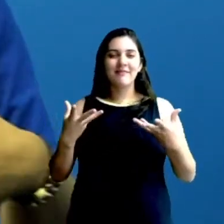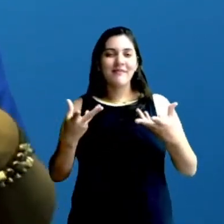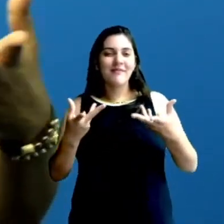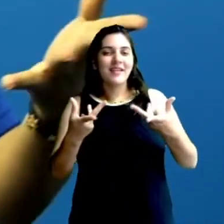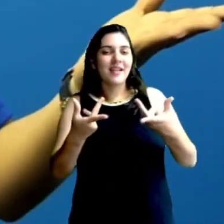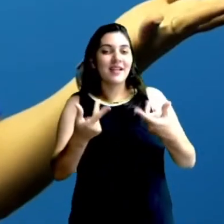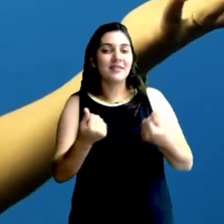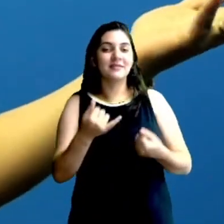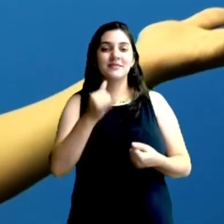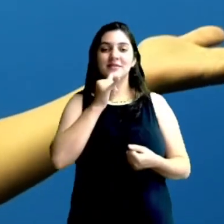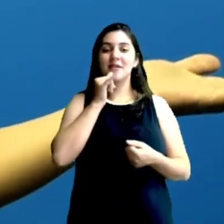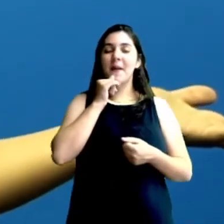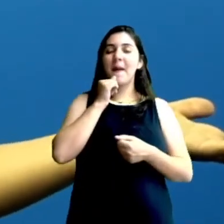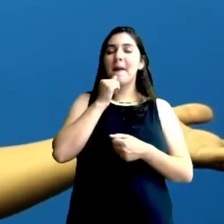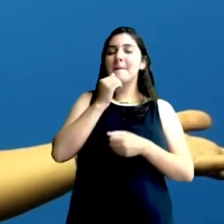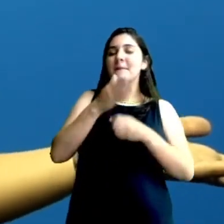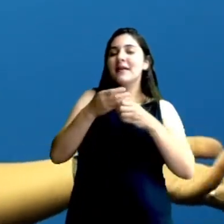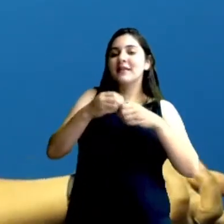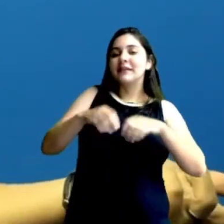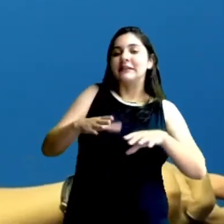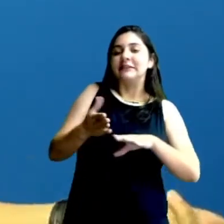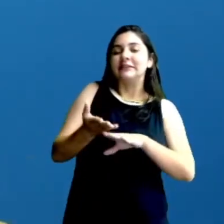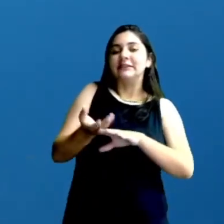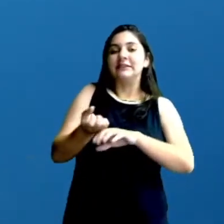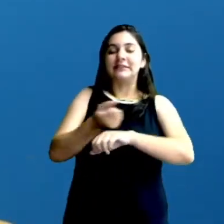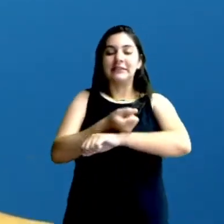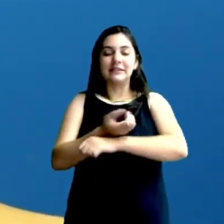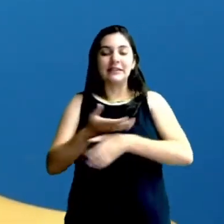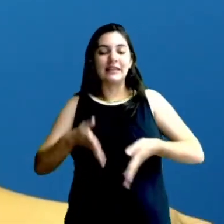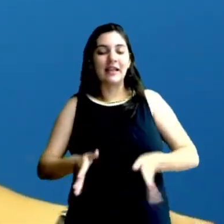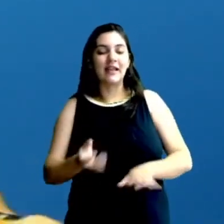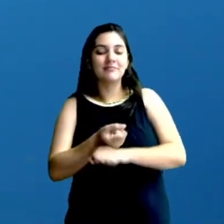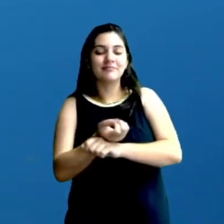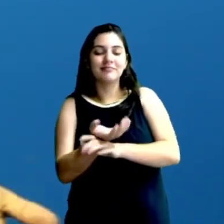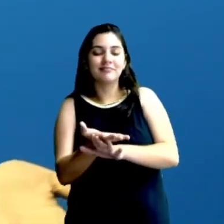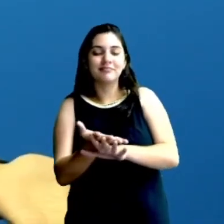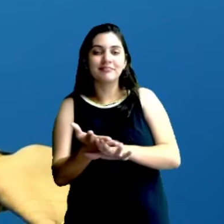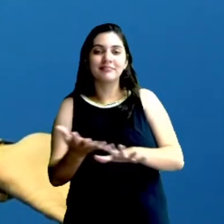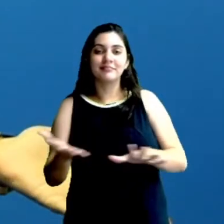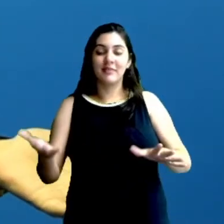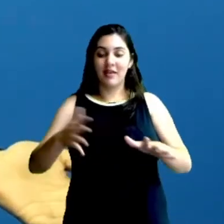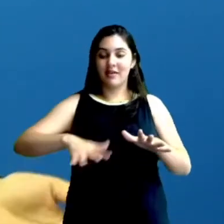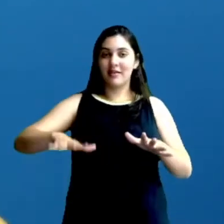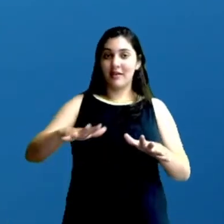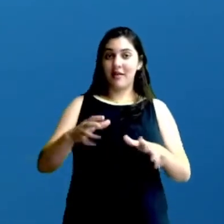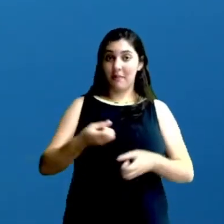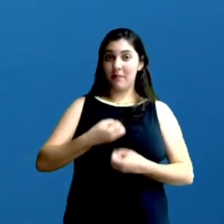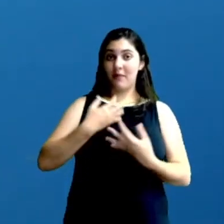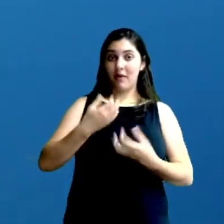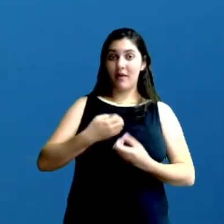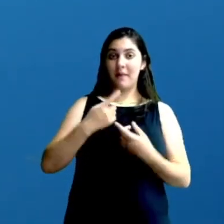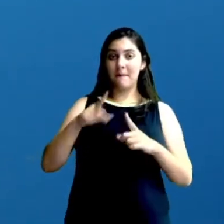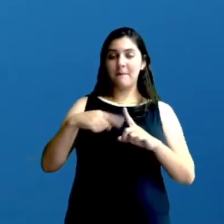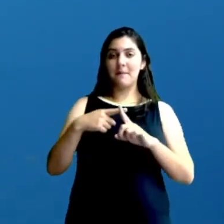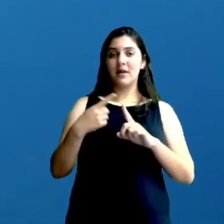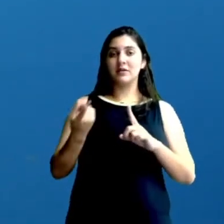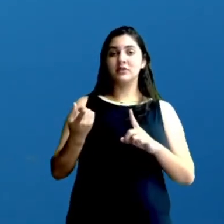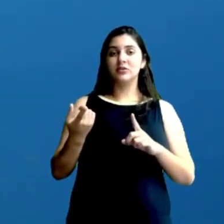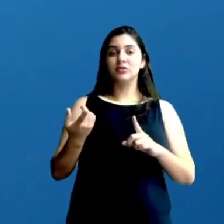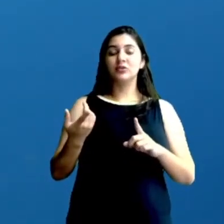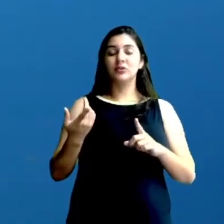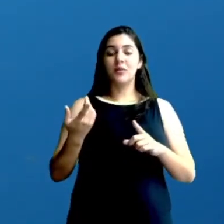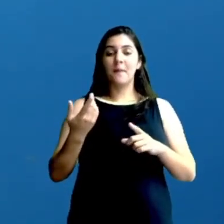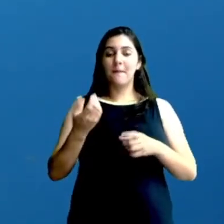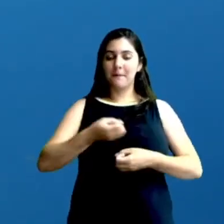gente batatinha quando nasce esparrama pelo chão quem nunca ouviu isso isso poético mas conhecemos